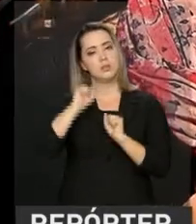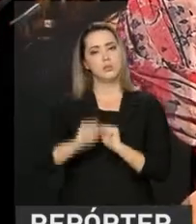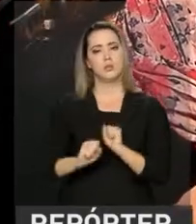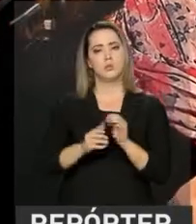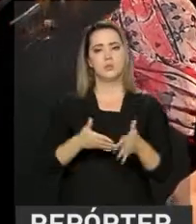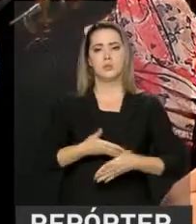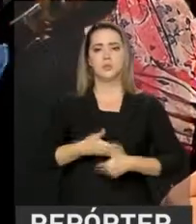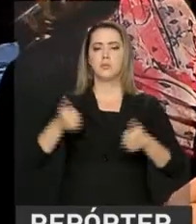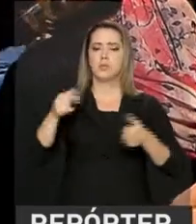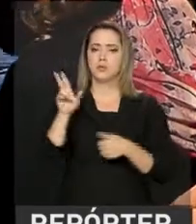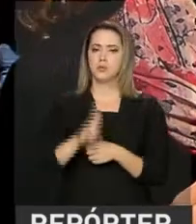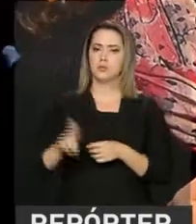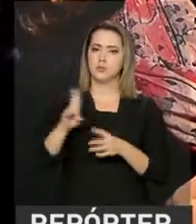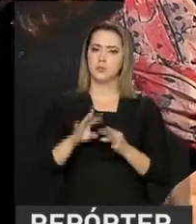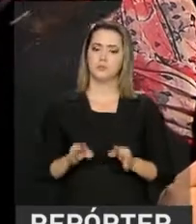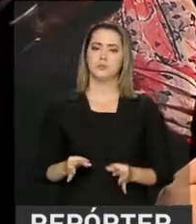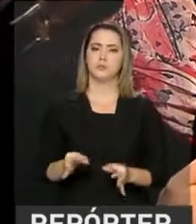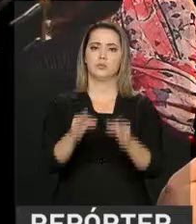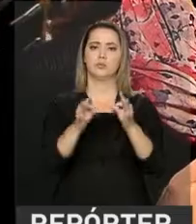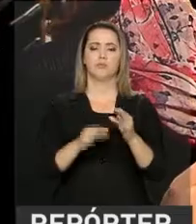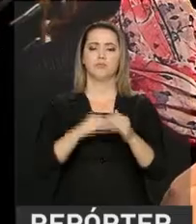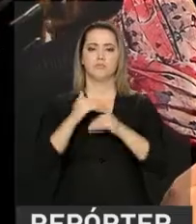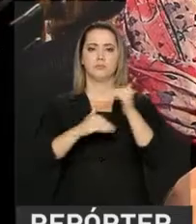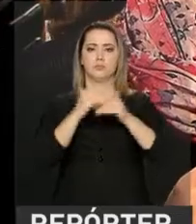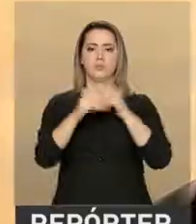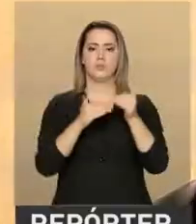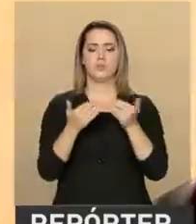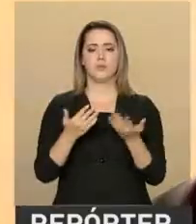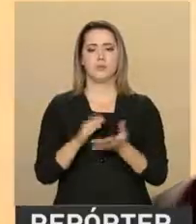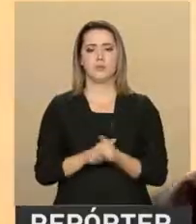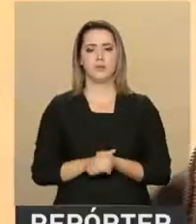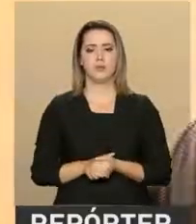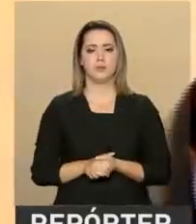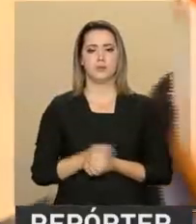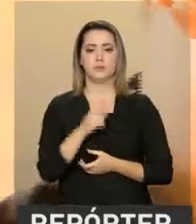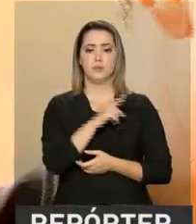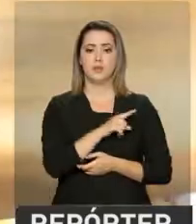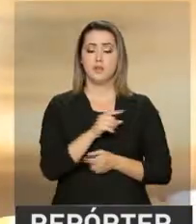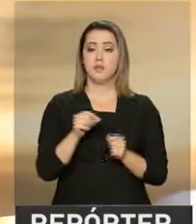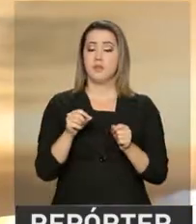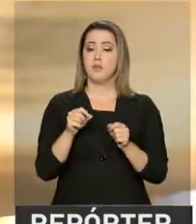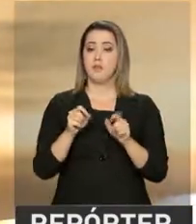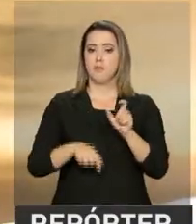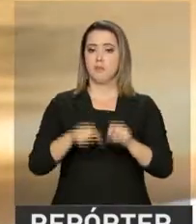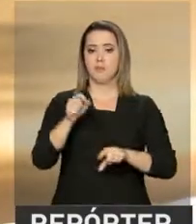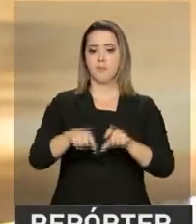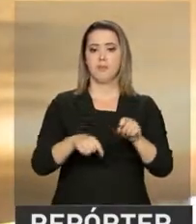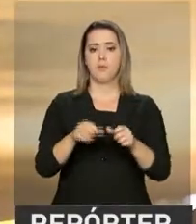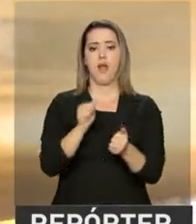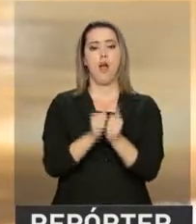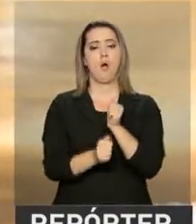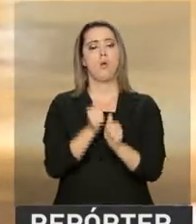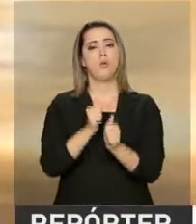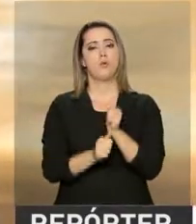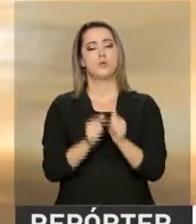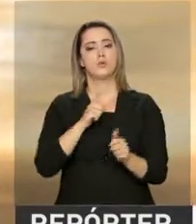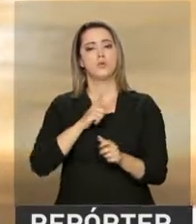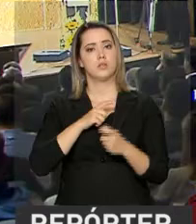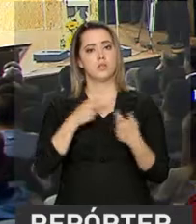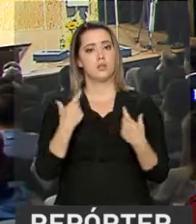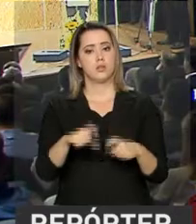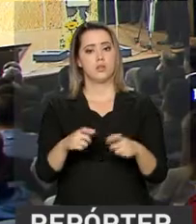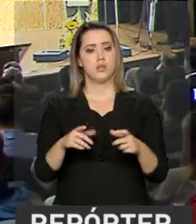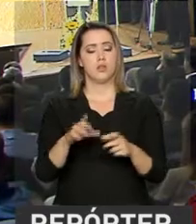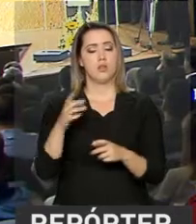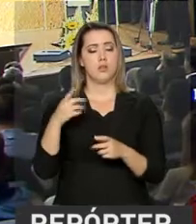cada vez maior da tecnologia no aumento da produtividade. O produtor de arroz Erian e o filho Ivan, que tem uma propriedade em